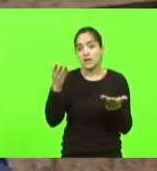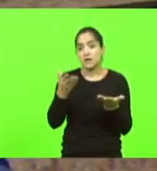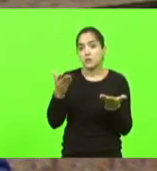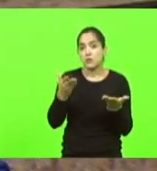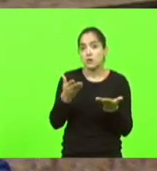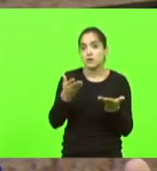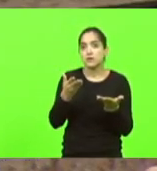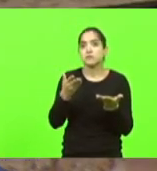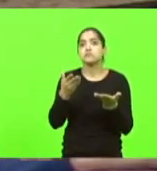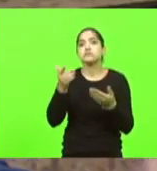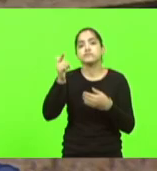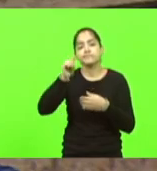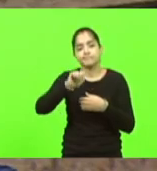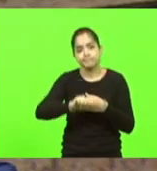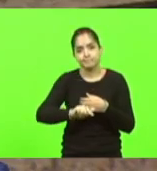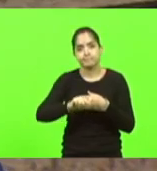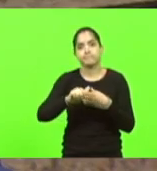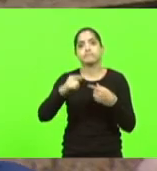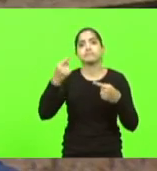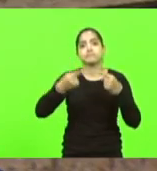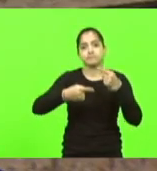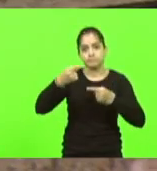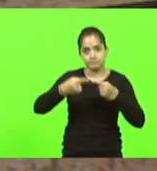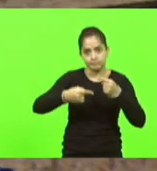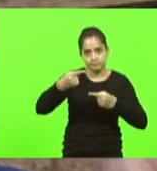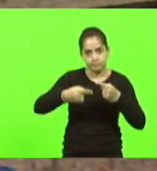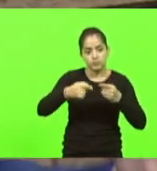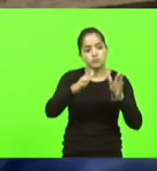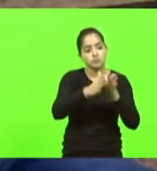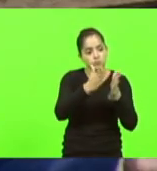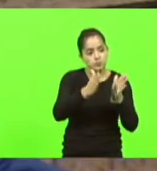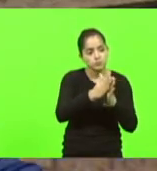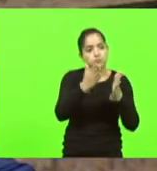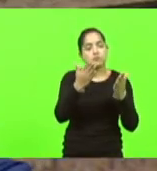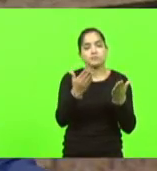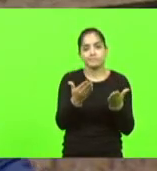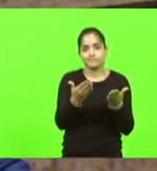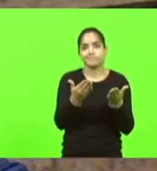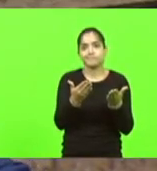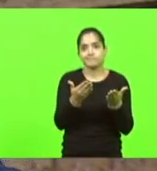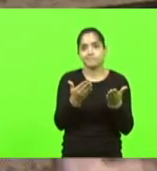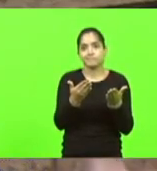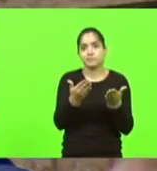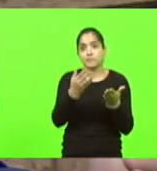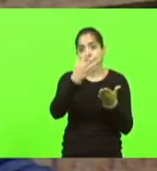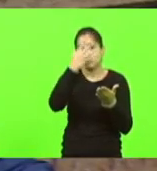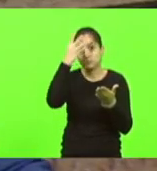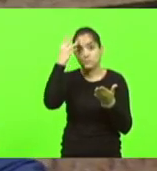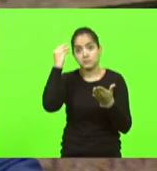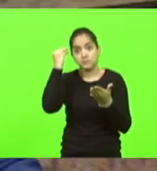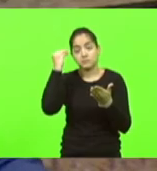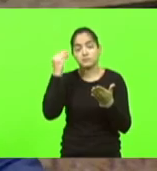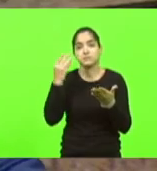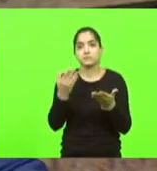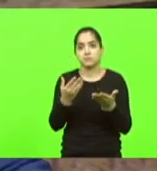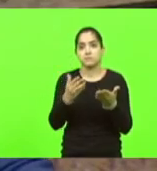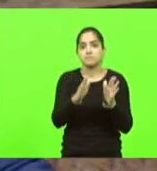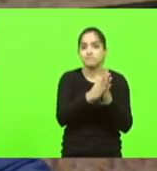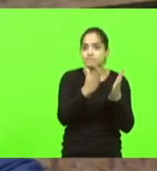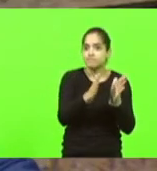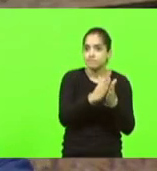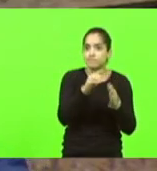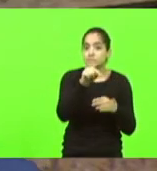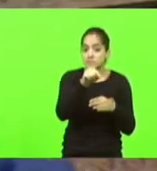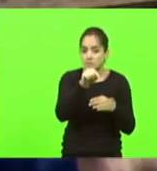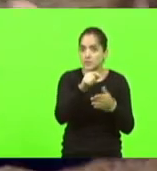presente que novamente essa casa faz um debate sobre os mais pobres Nós esquecemos de falar realmente dos mais pobres que sim